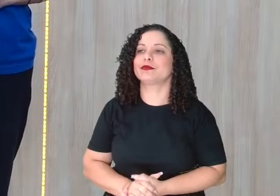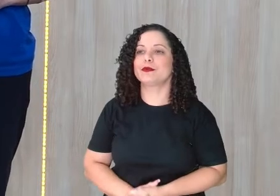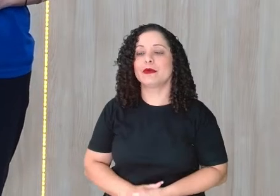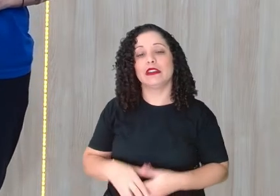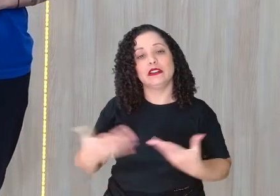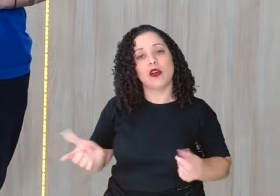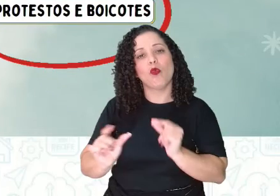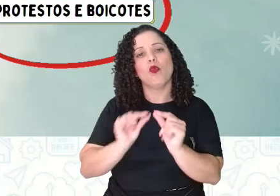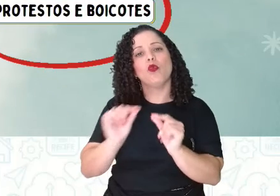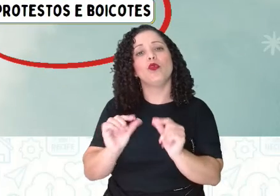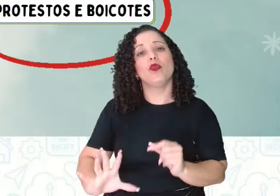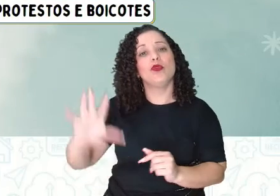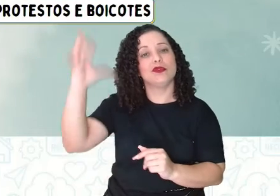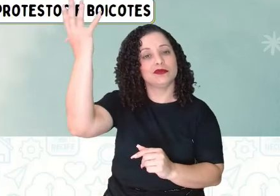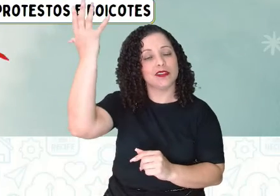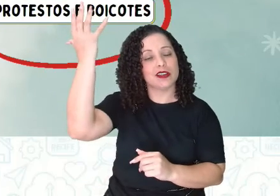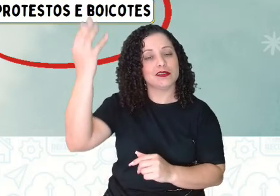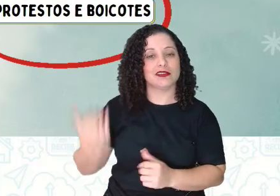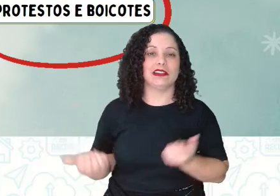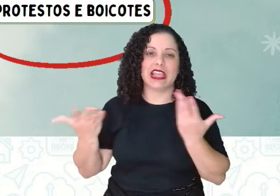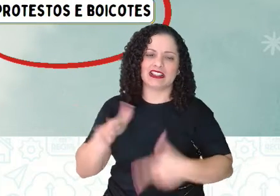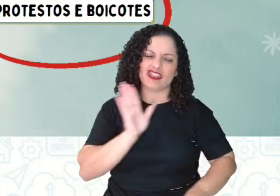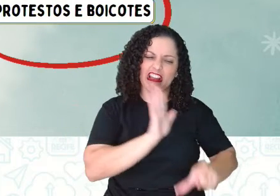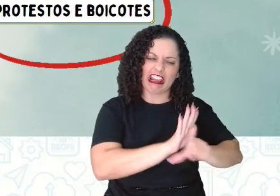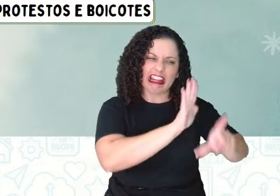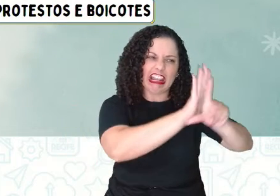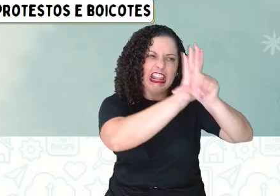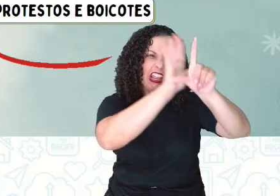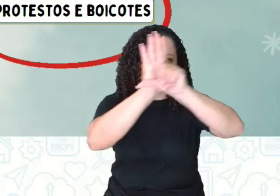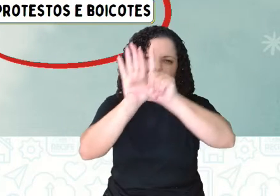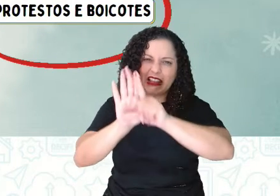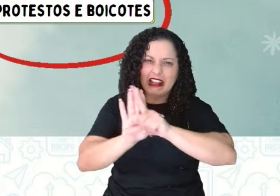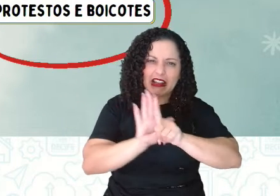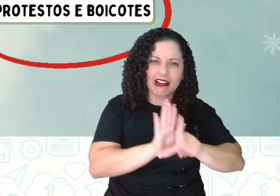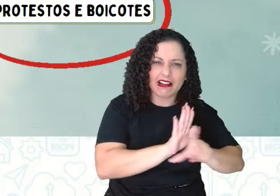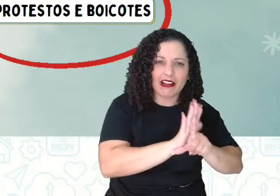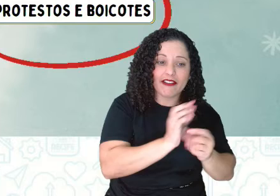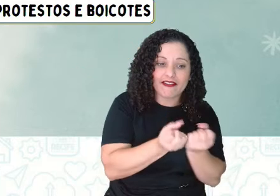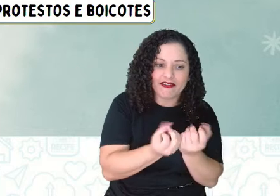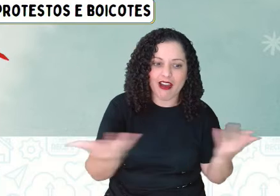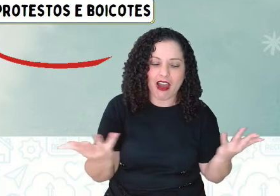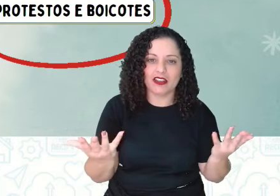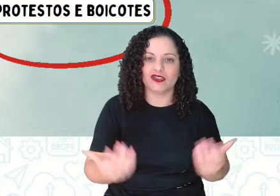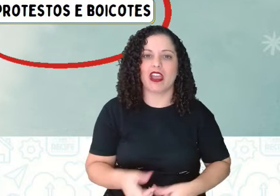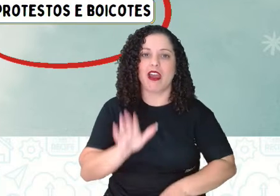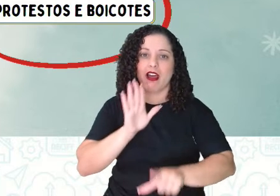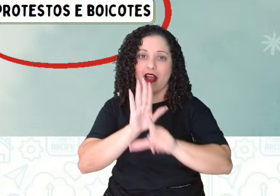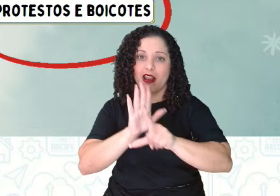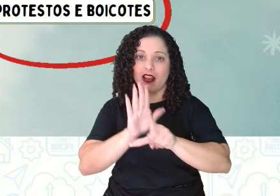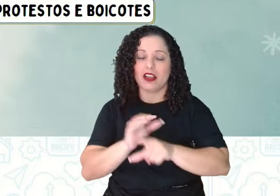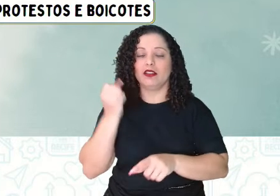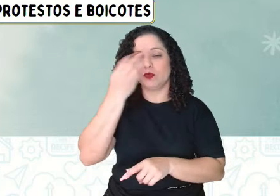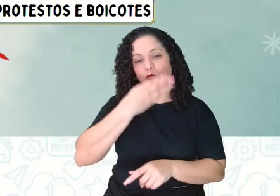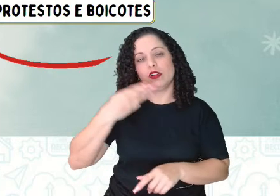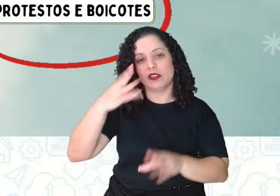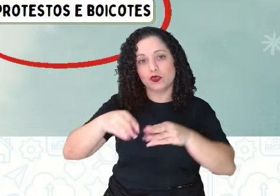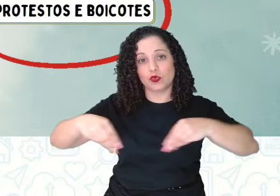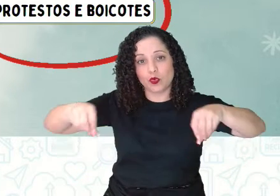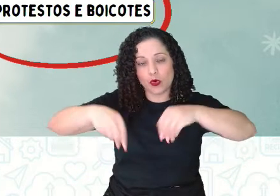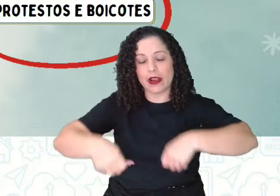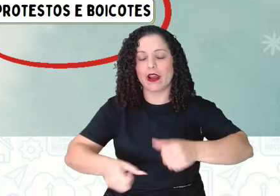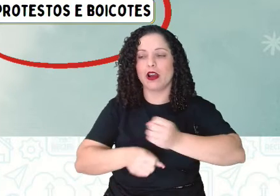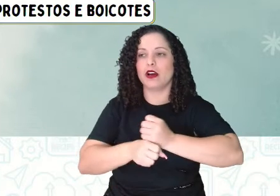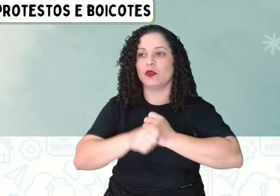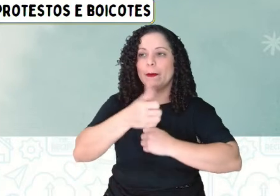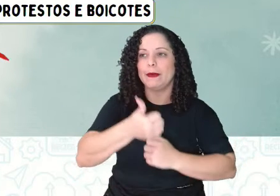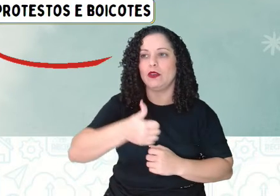no slide. Aí, com essas leis todas, vejam que foi um processo, né? A lei do açúcar foi em 1764, a